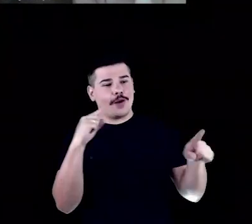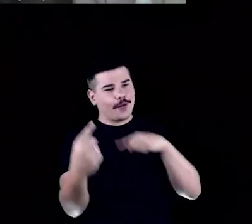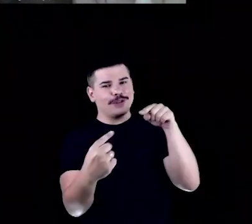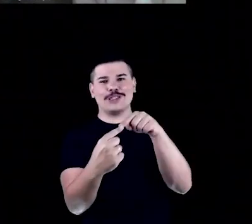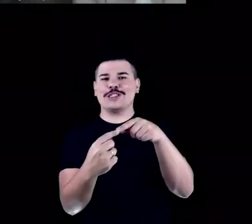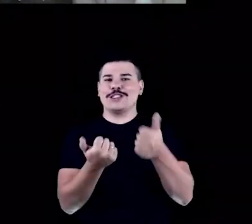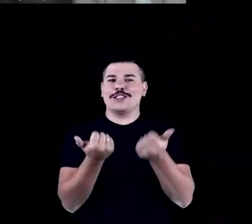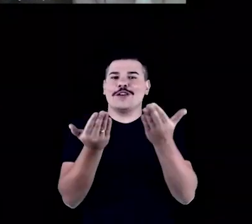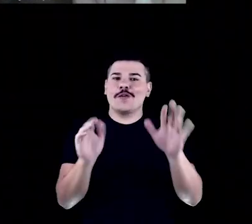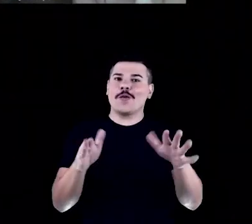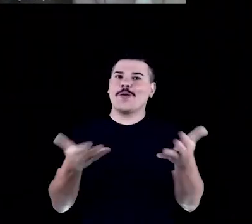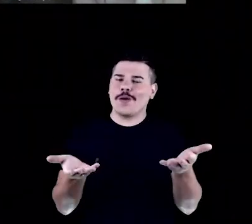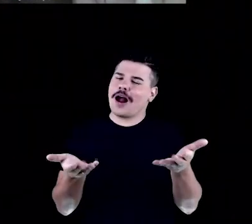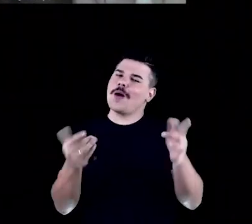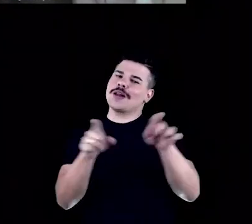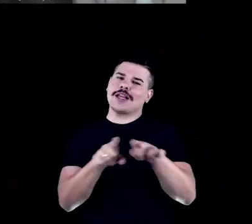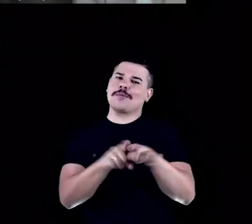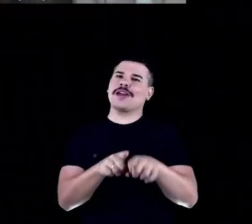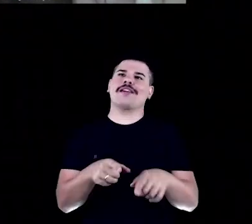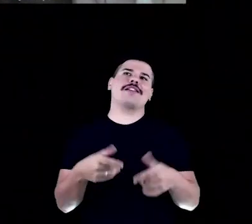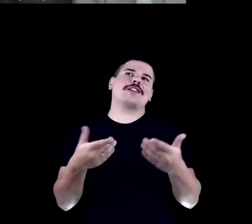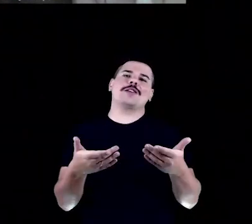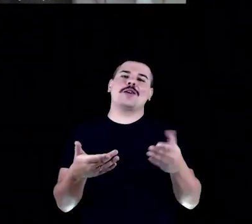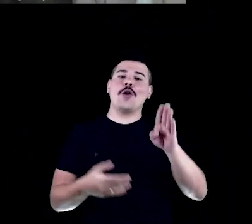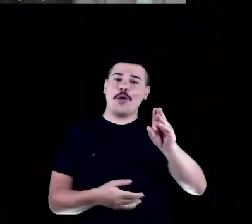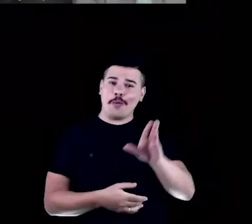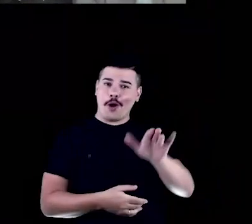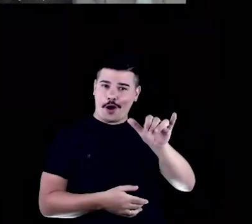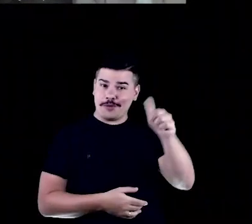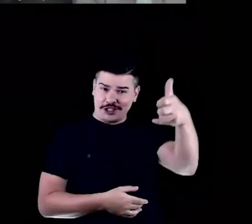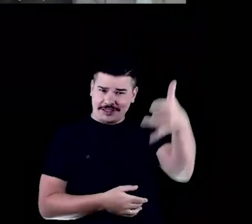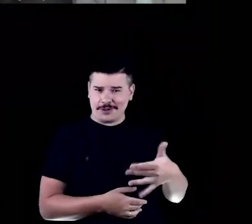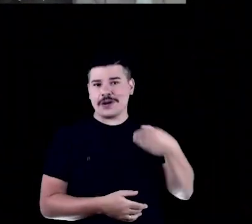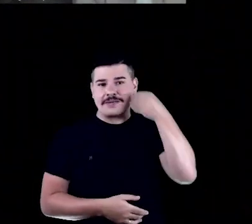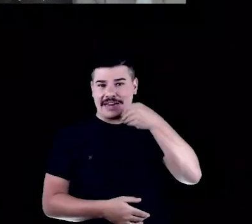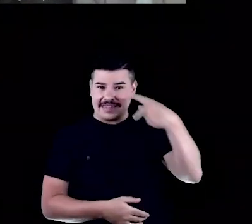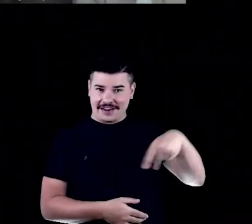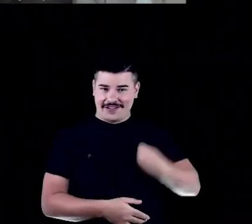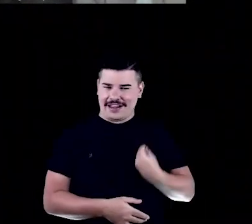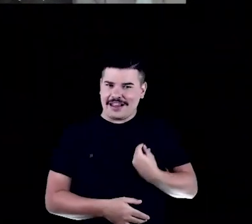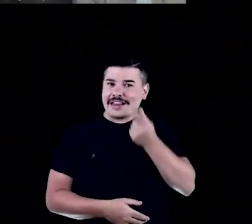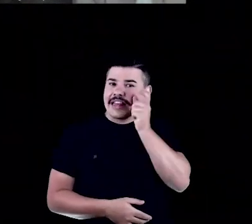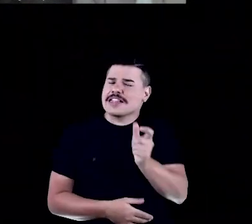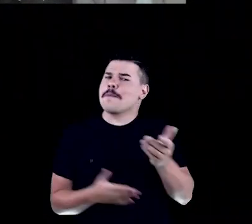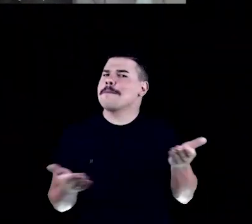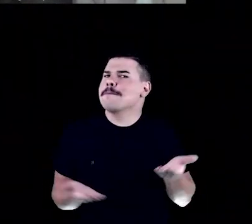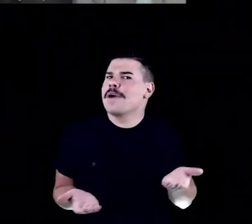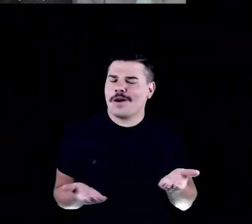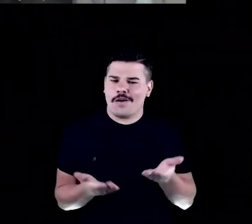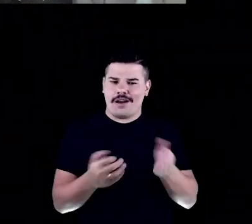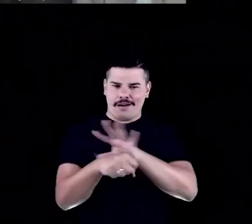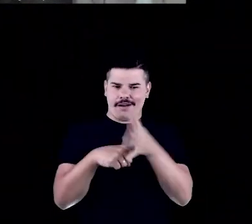estão projetando, e também... o Bob já contou uma experiência bem interessante sobre isso, mas o que